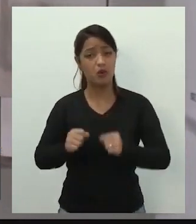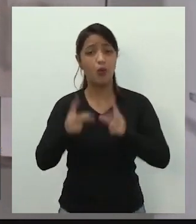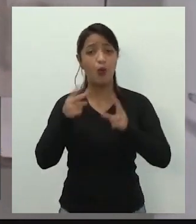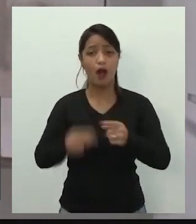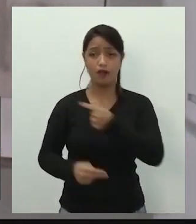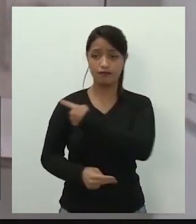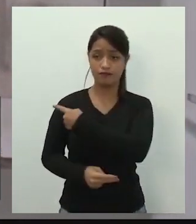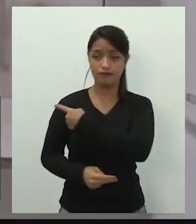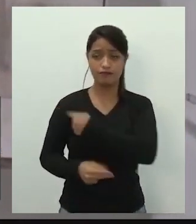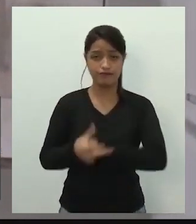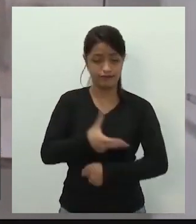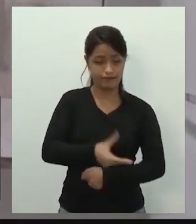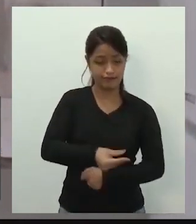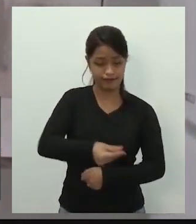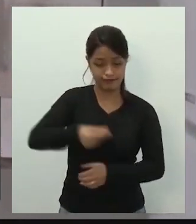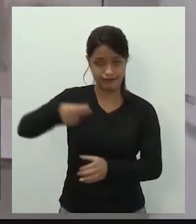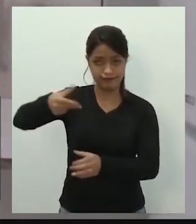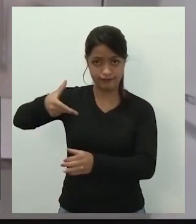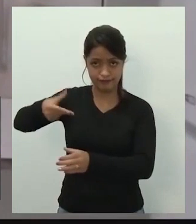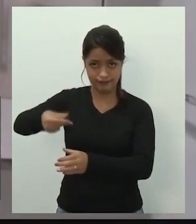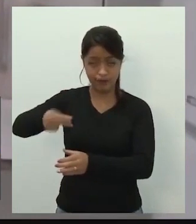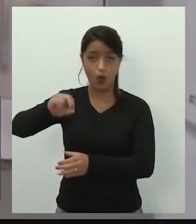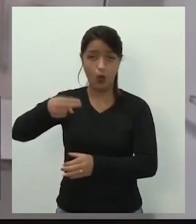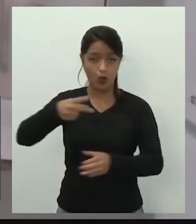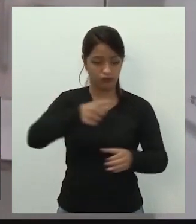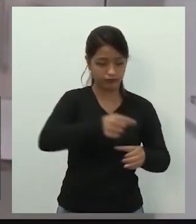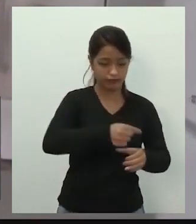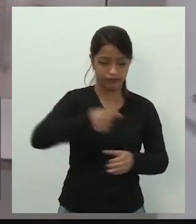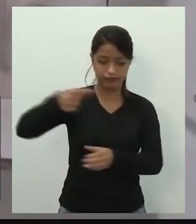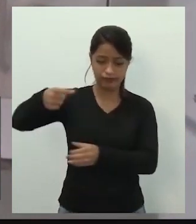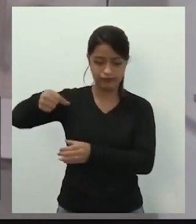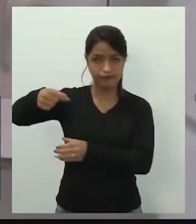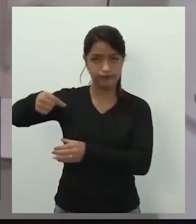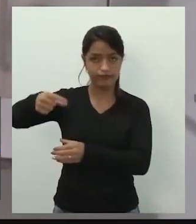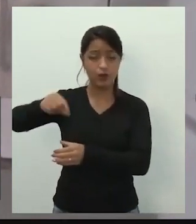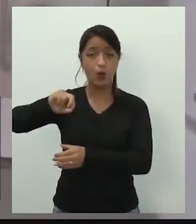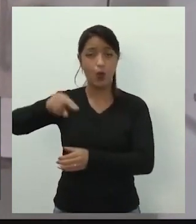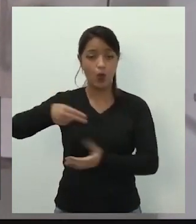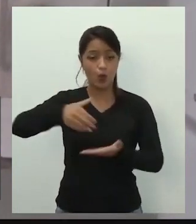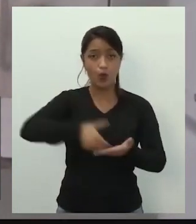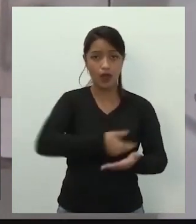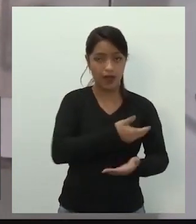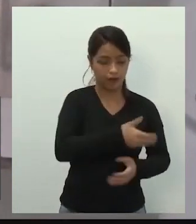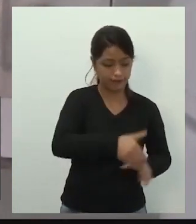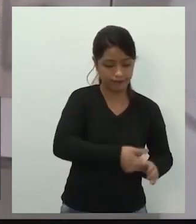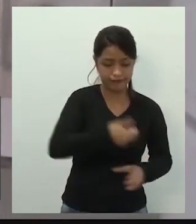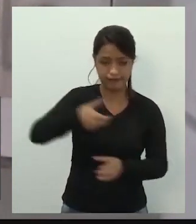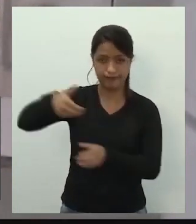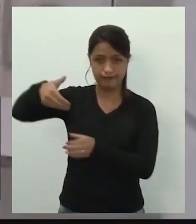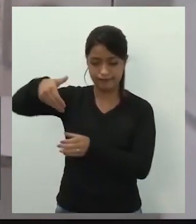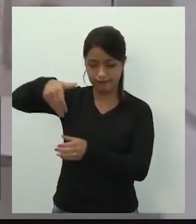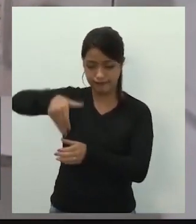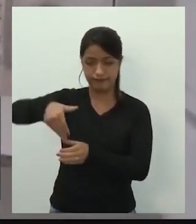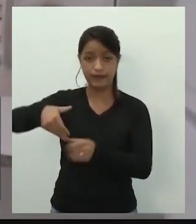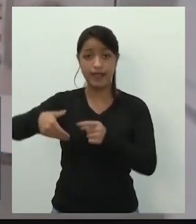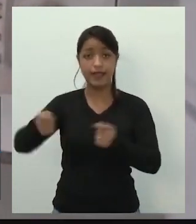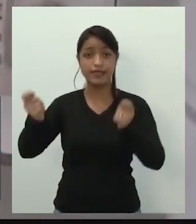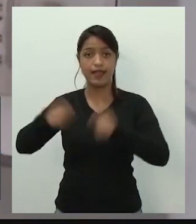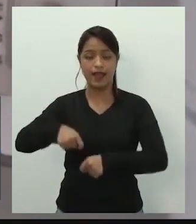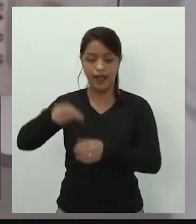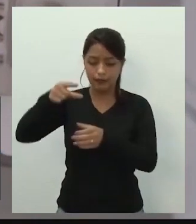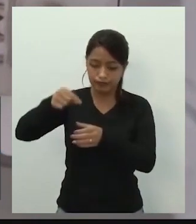seringa, pode ser um conta-gotas ou mesmo uma colher. Qualquer material que me permita colocar em pequenas